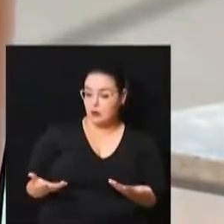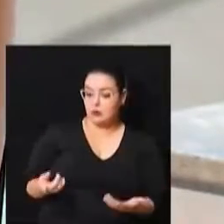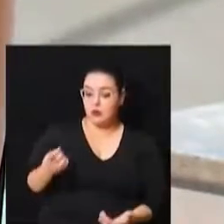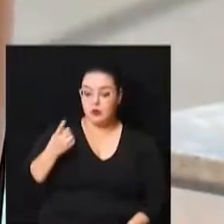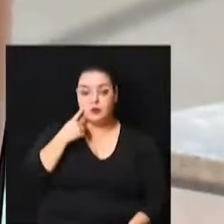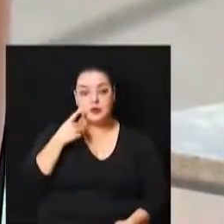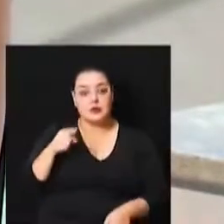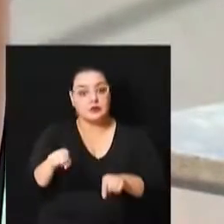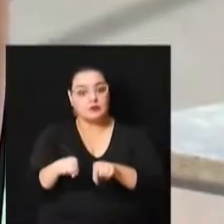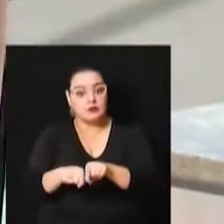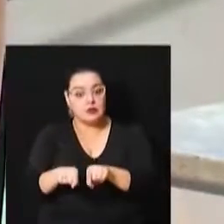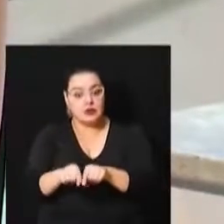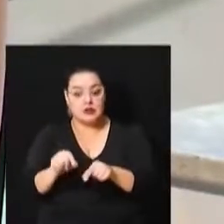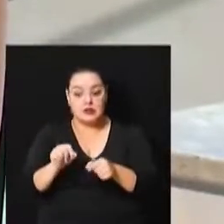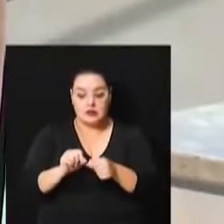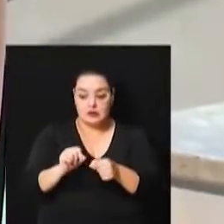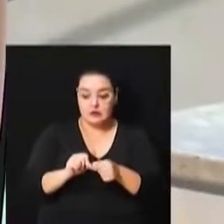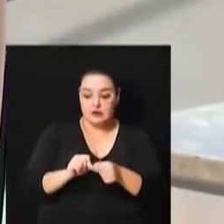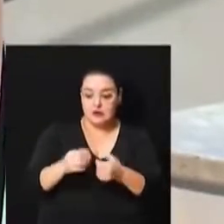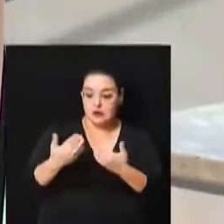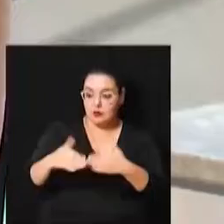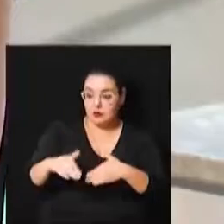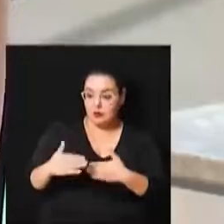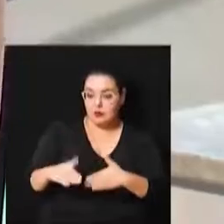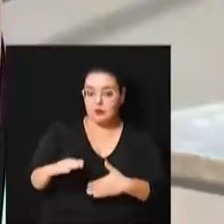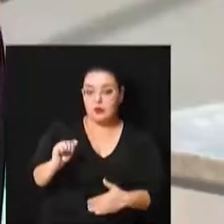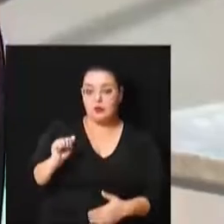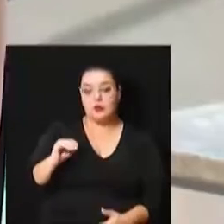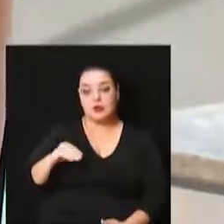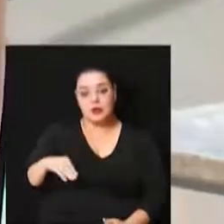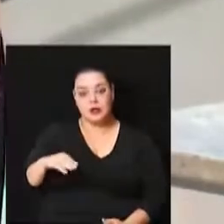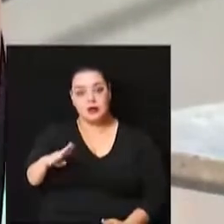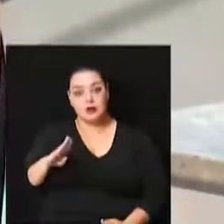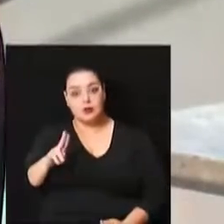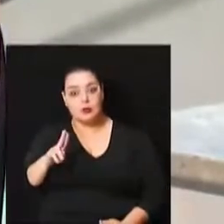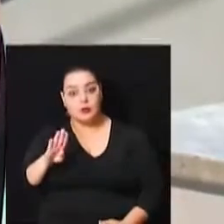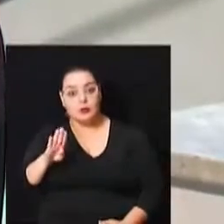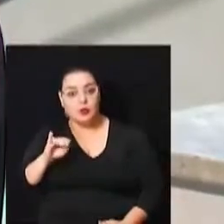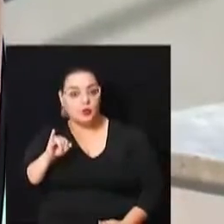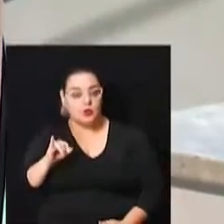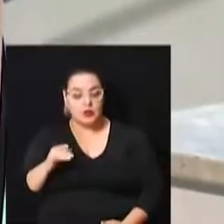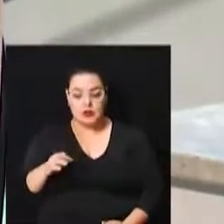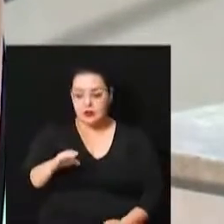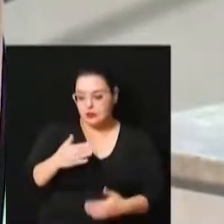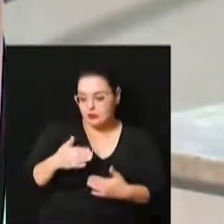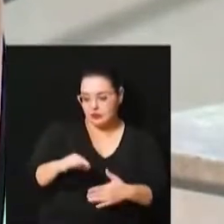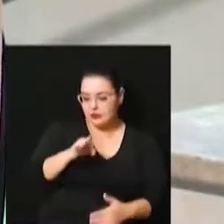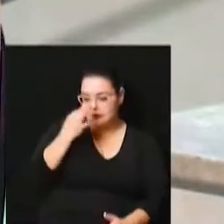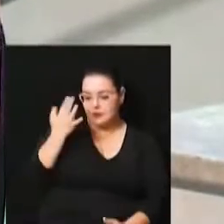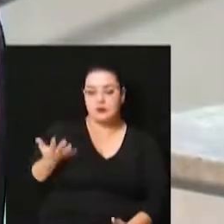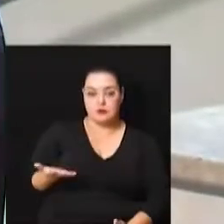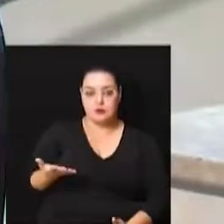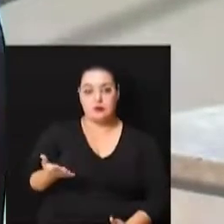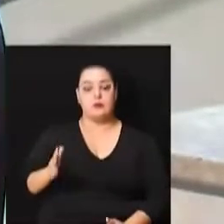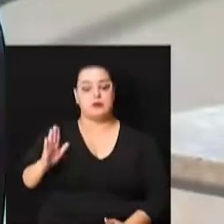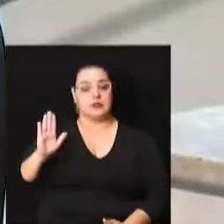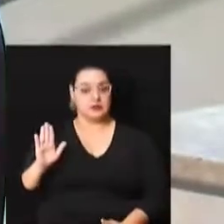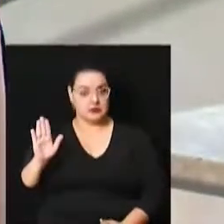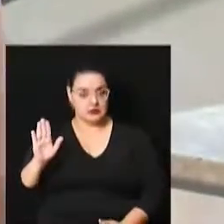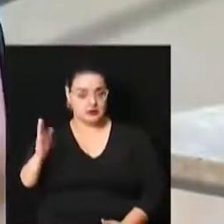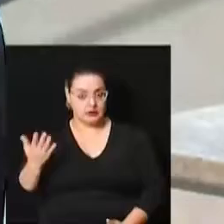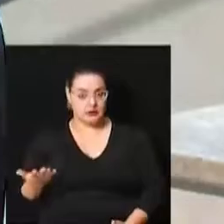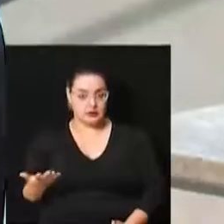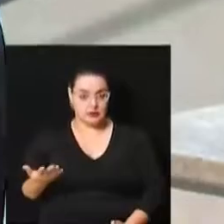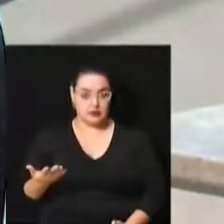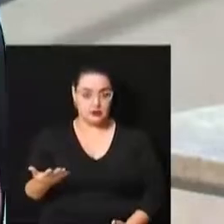vi também que você fez uma prova lá no Cambuí, Fiz. francês, como que é isso? Fiz. Para você se